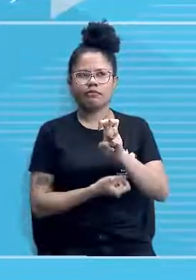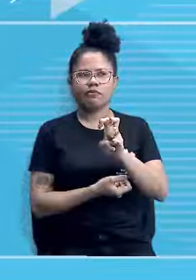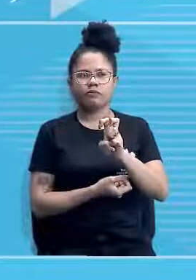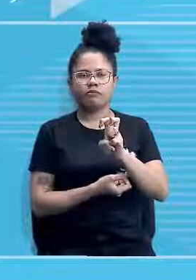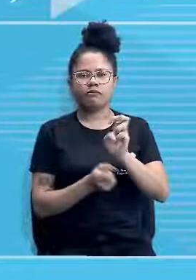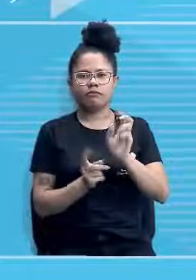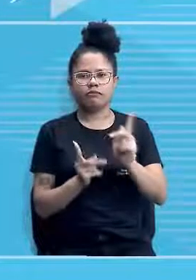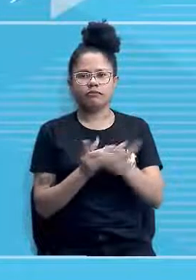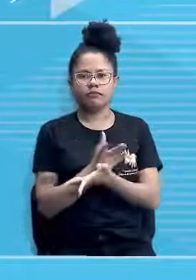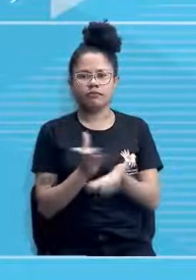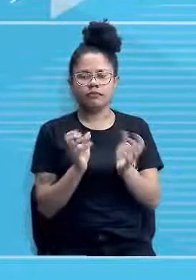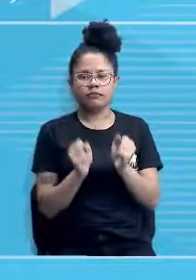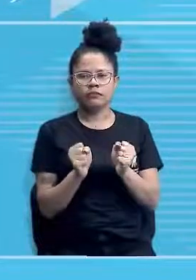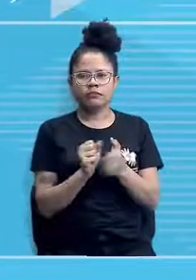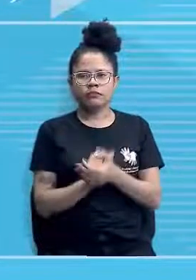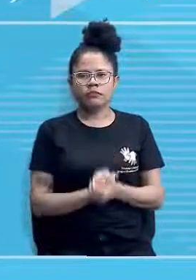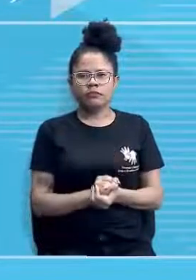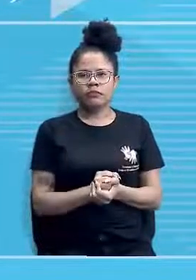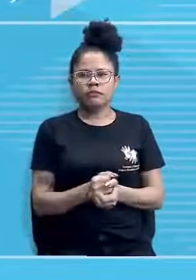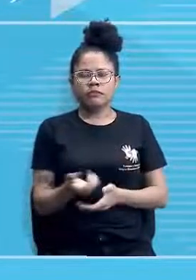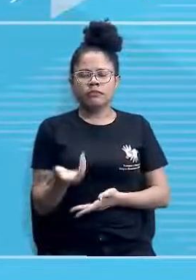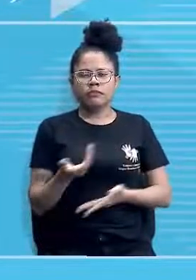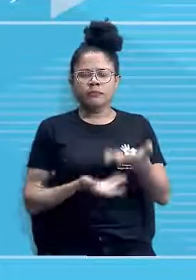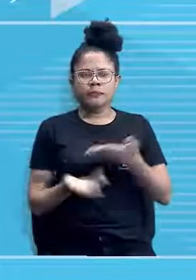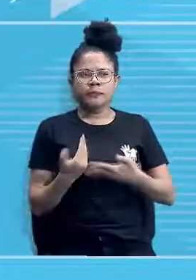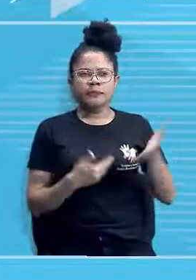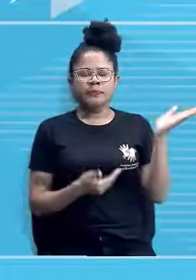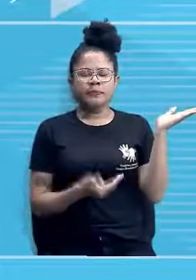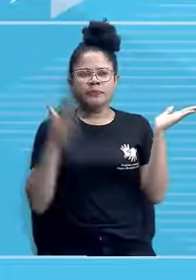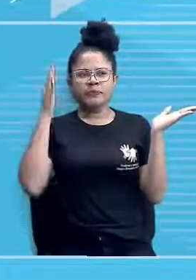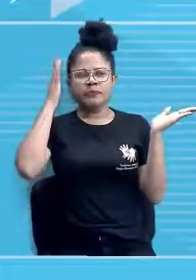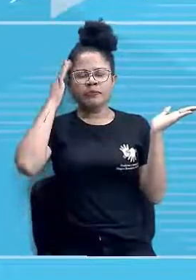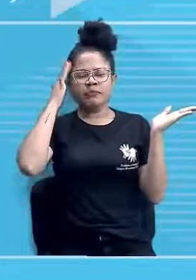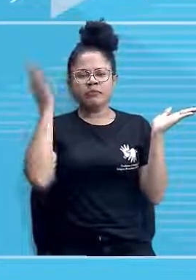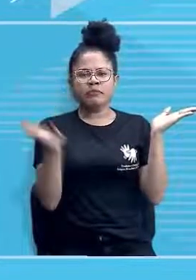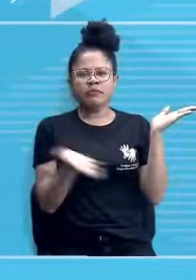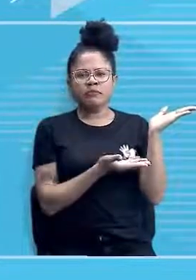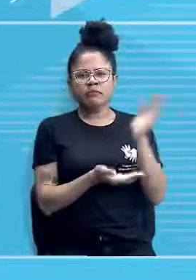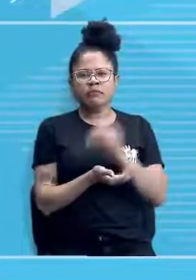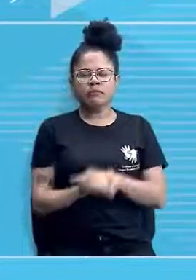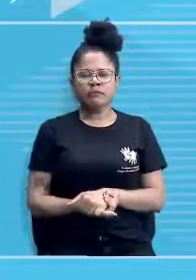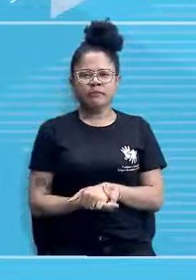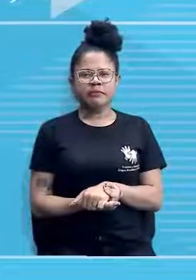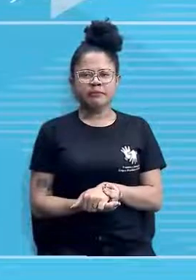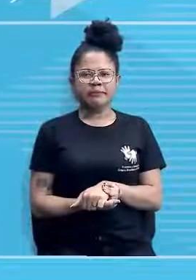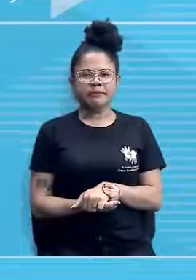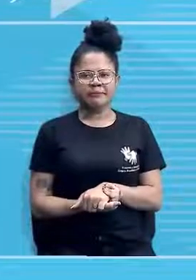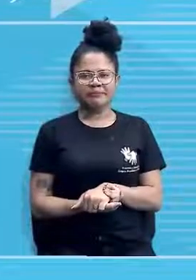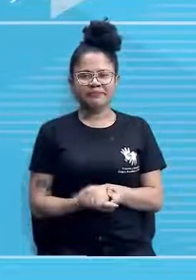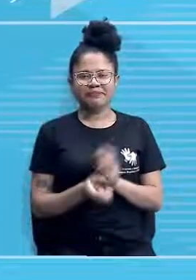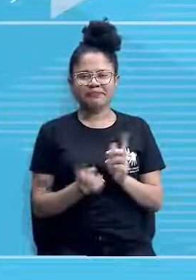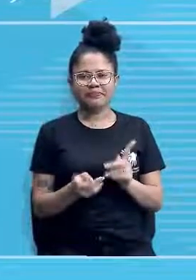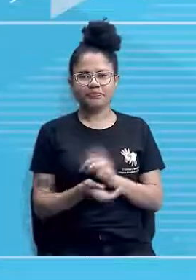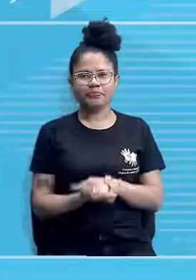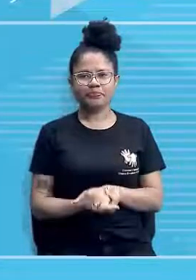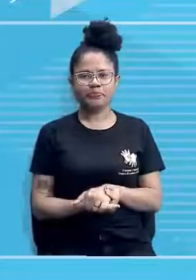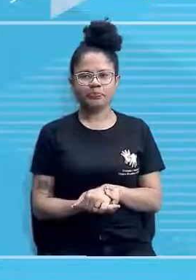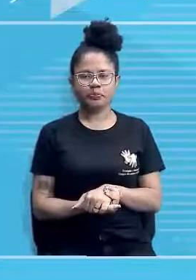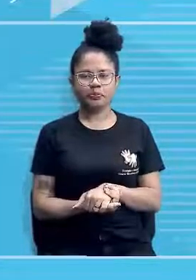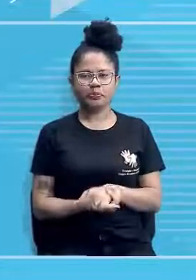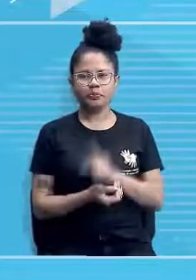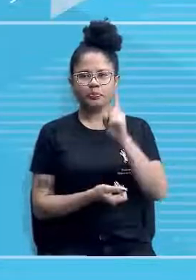tá então você pode sim interagir com as funções orgânicas através aí dessas propriedades Tá bom